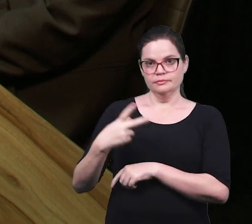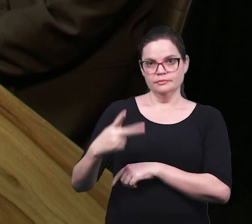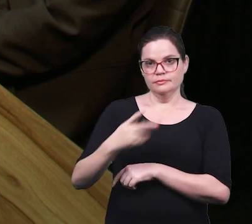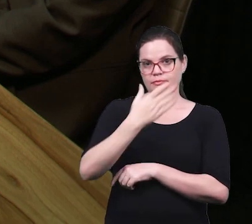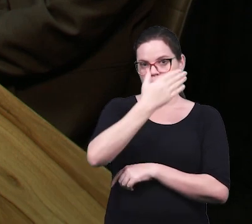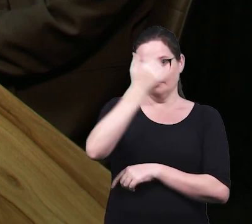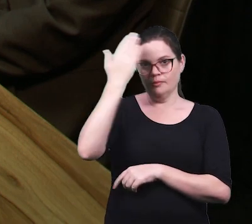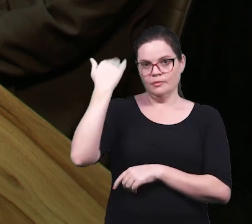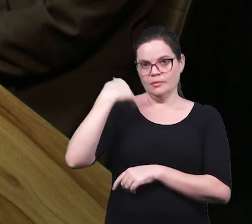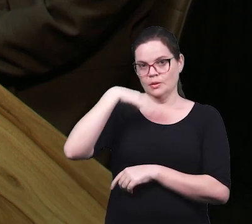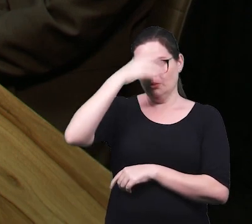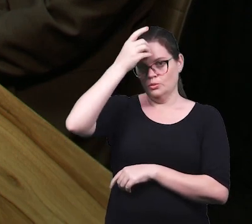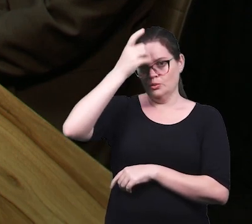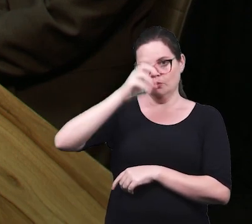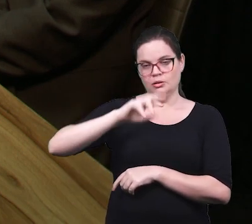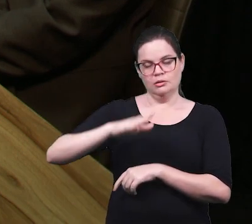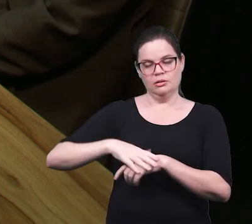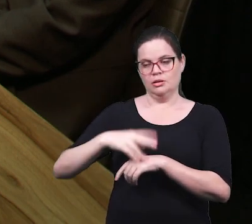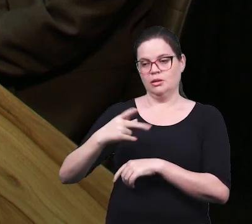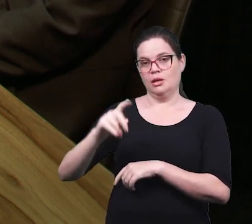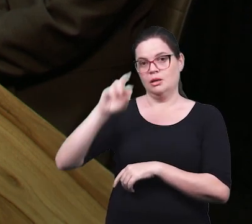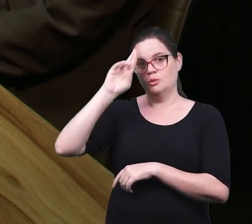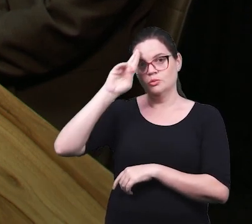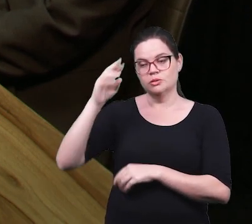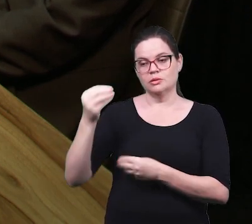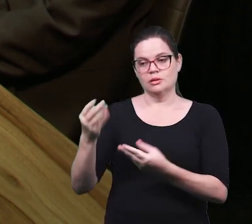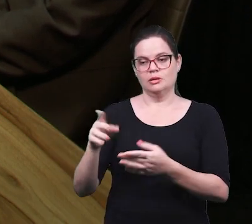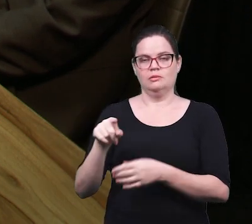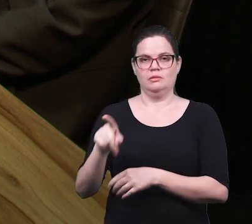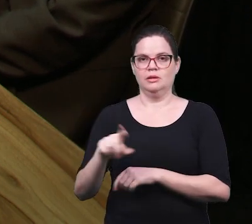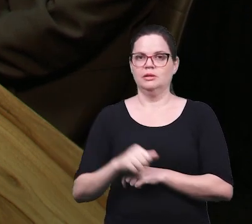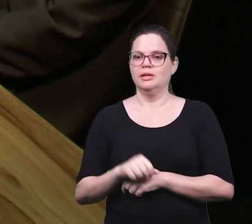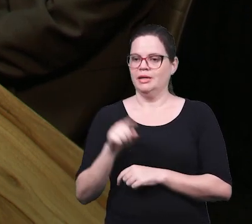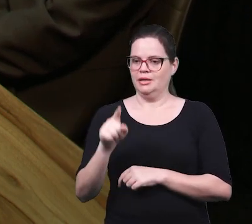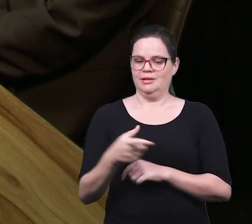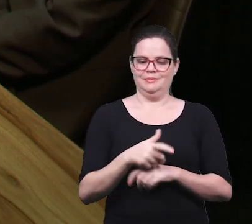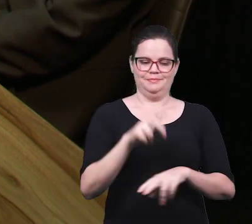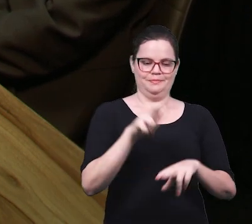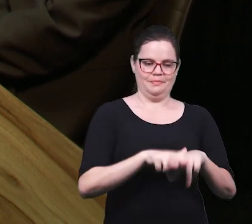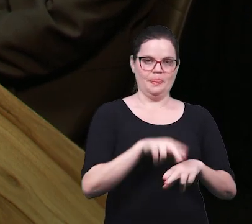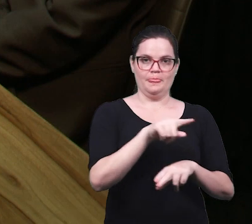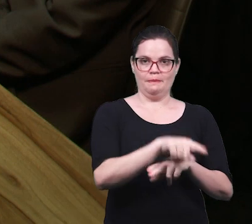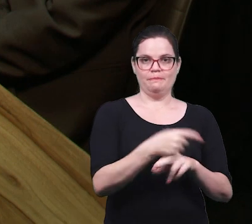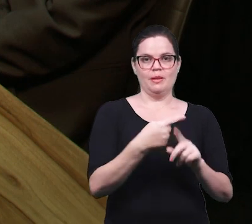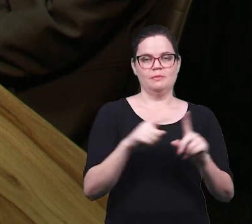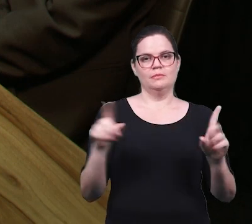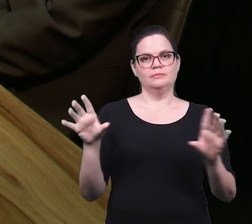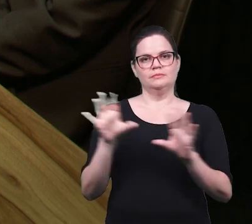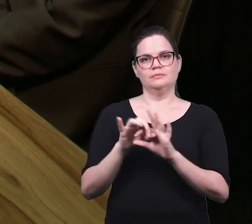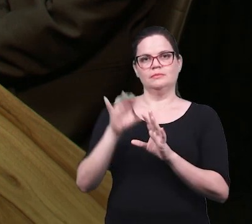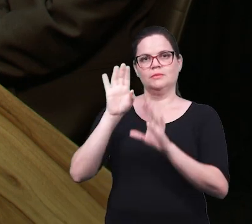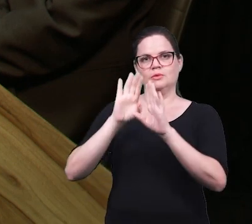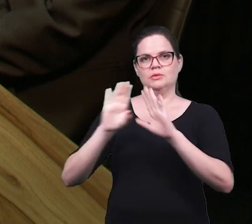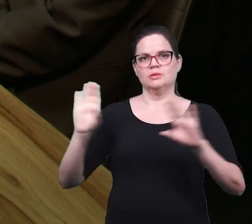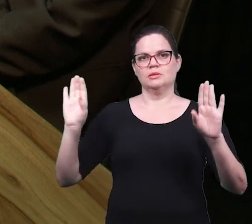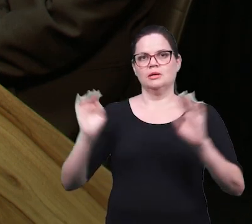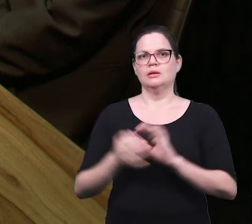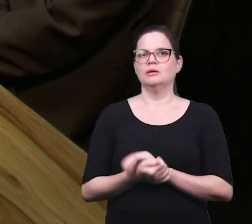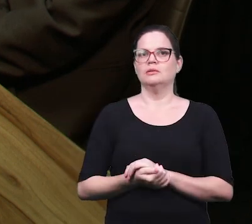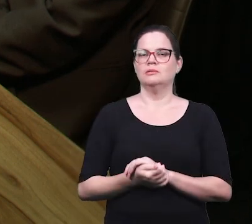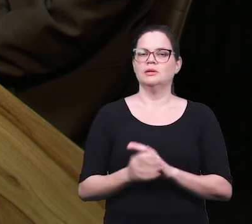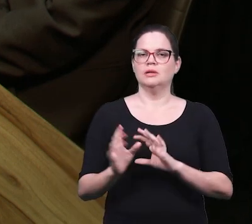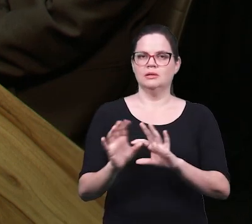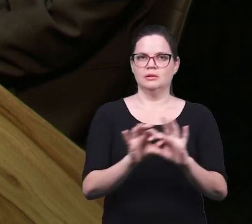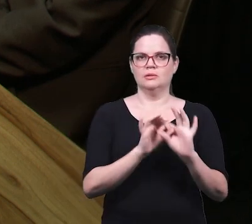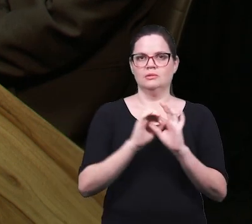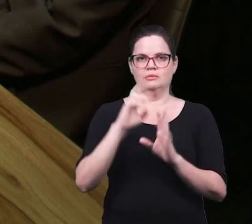do Senhor que estava na vida dele. Mais uma vez mostra que ele estava na prisão, mas ele estava ligado ao céu. Continuava ligado. Ele estava ligado ao